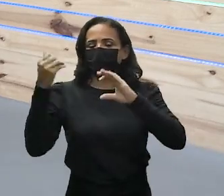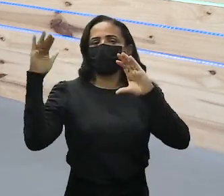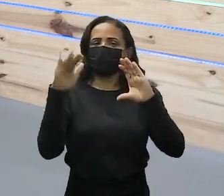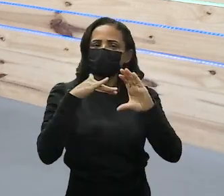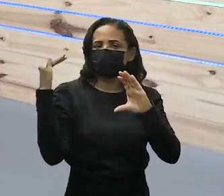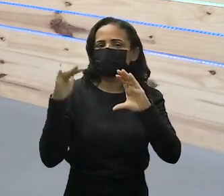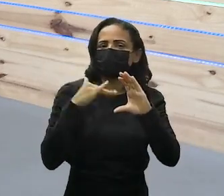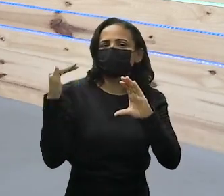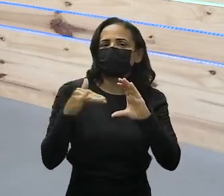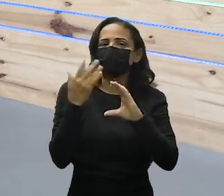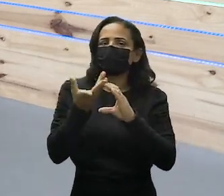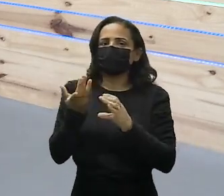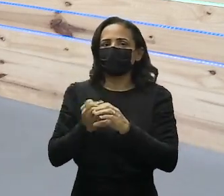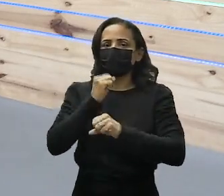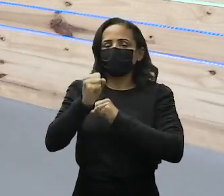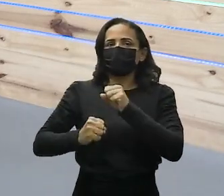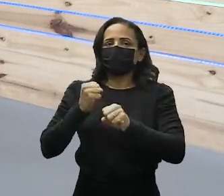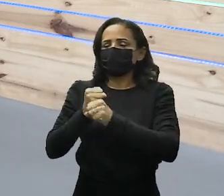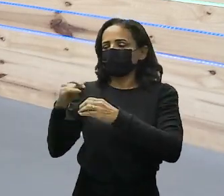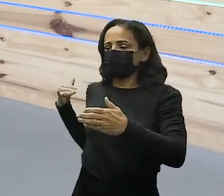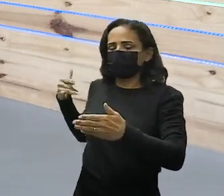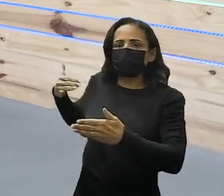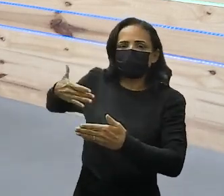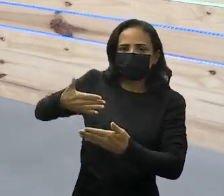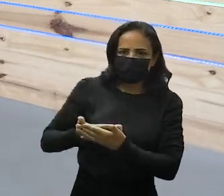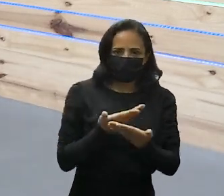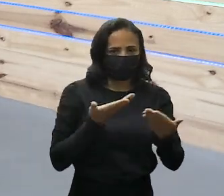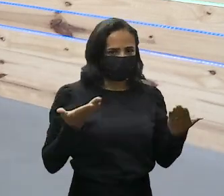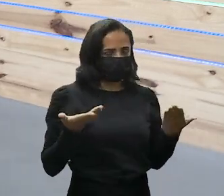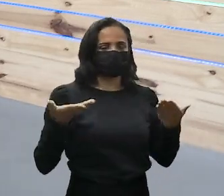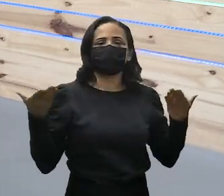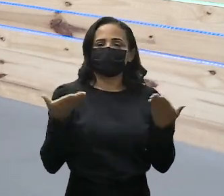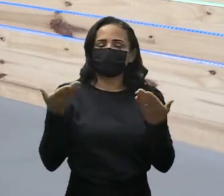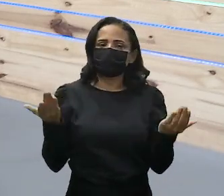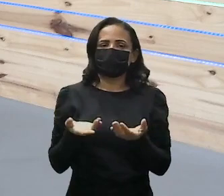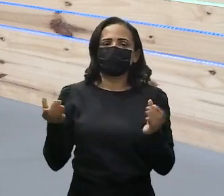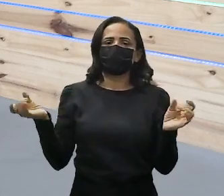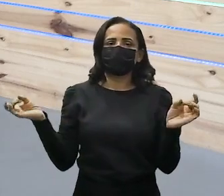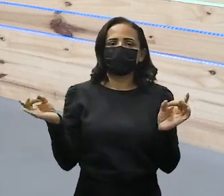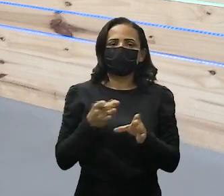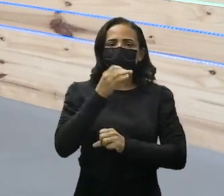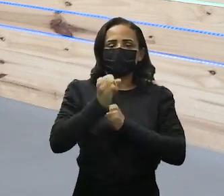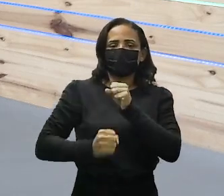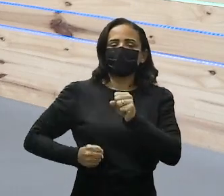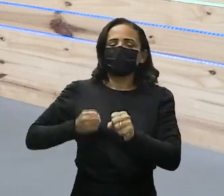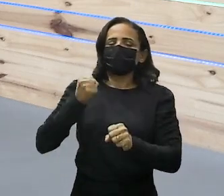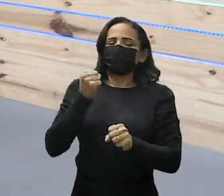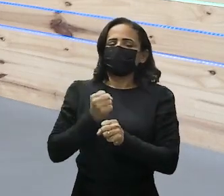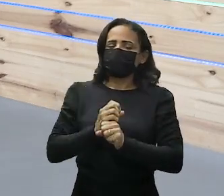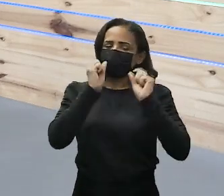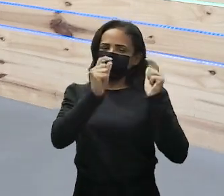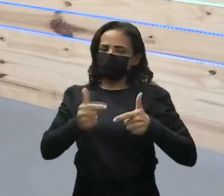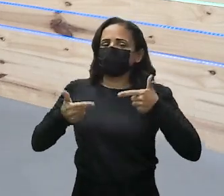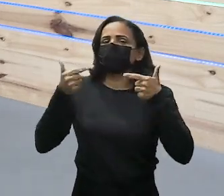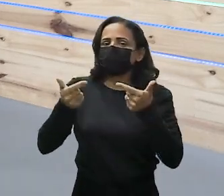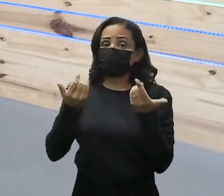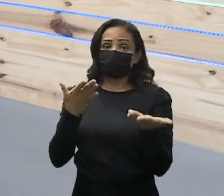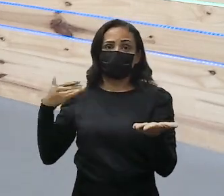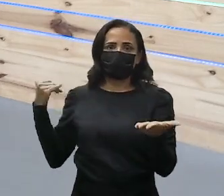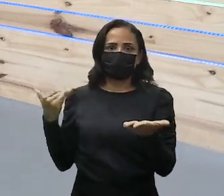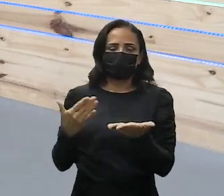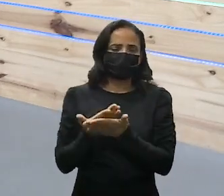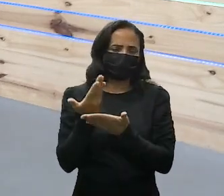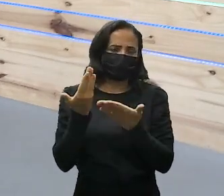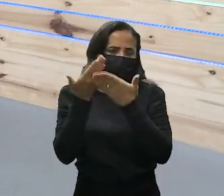vocês mandaram para mim ao longo do ano. Beleza? Então, ó, agora a gente vai encerrar o ano com chave de ouro para vocês arrebentarem na prova do seriado